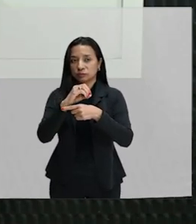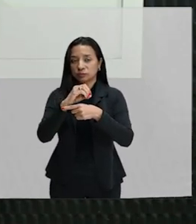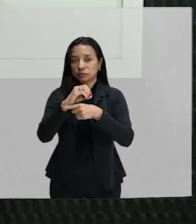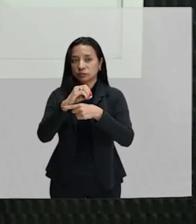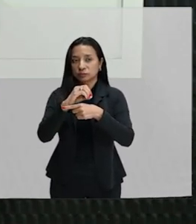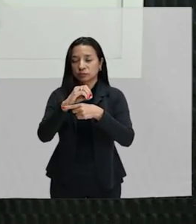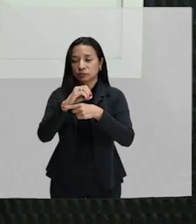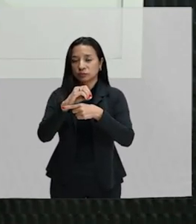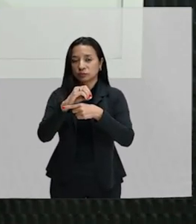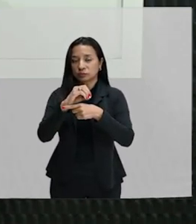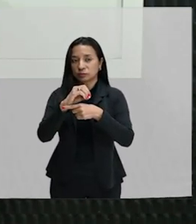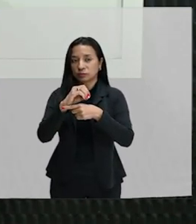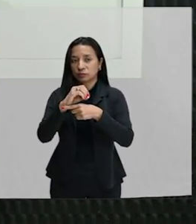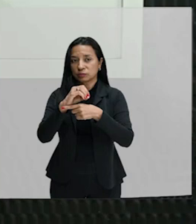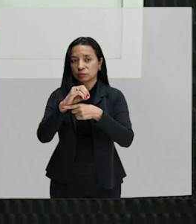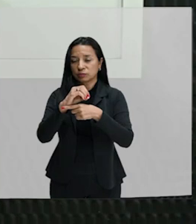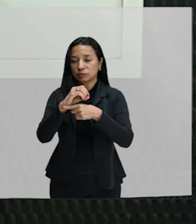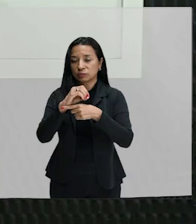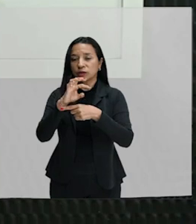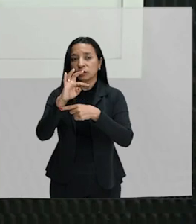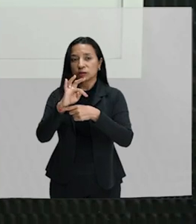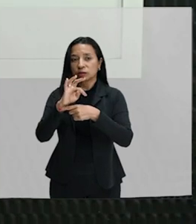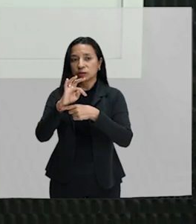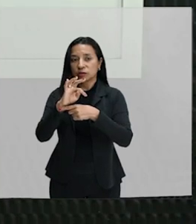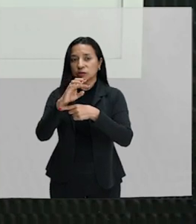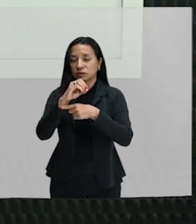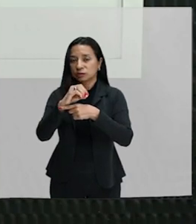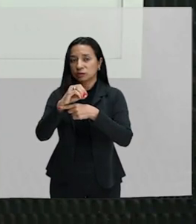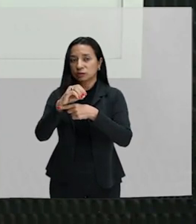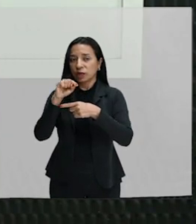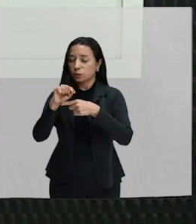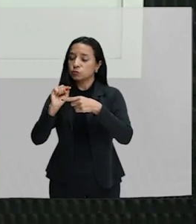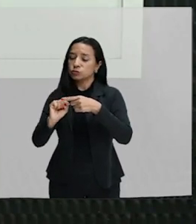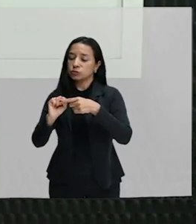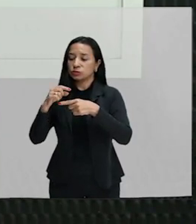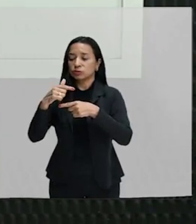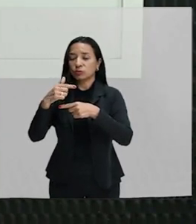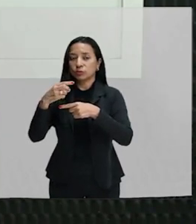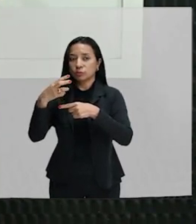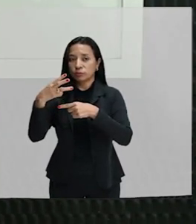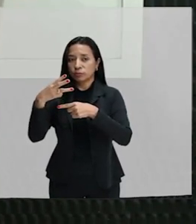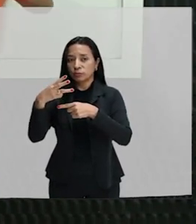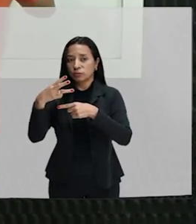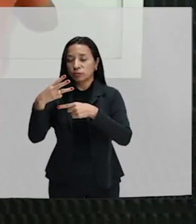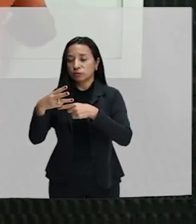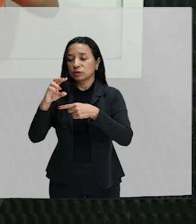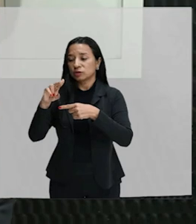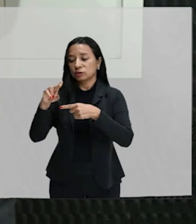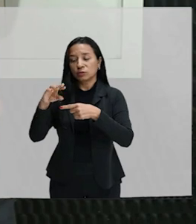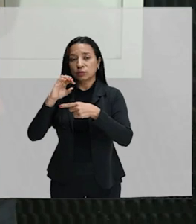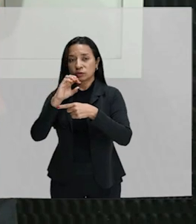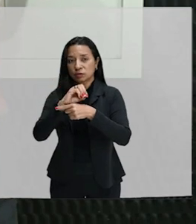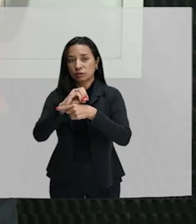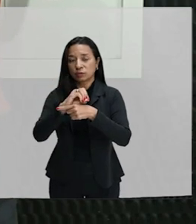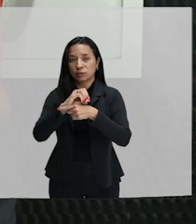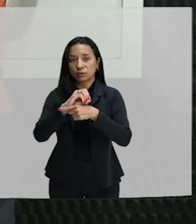temperatura em x + 5 so 5 né multiplicando meio pelos extremos eu vou ter que a temperatura em